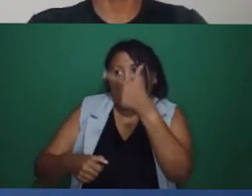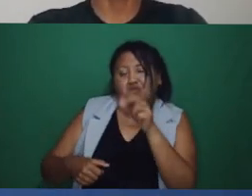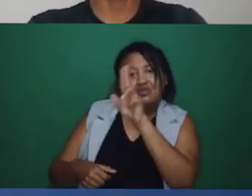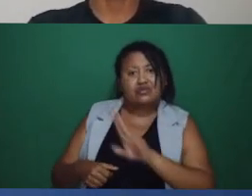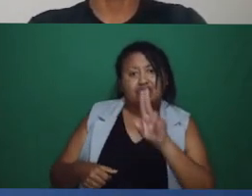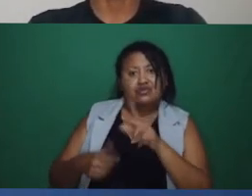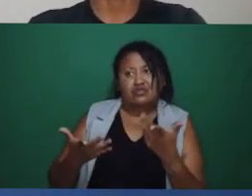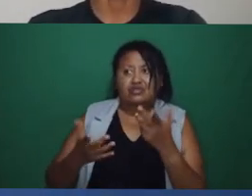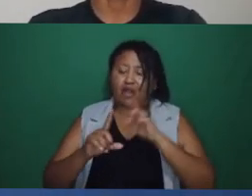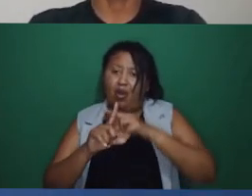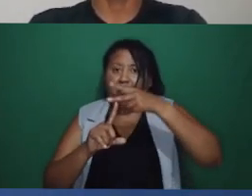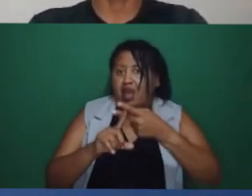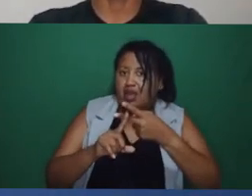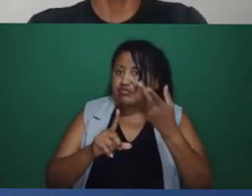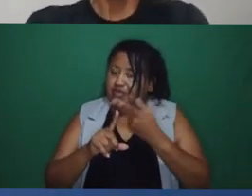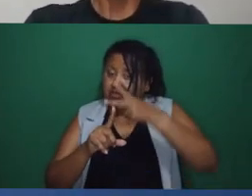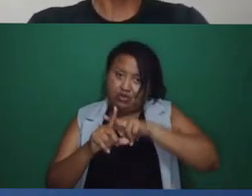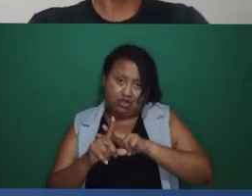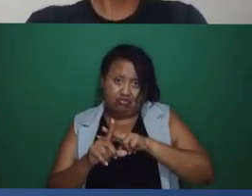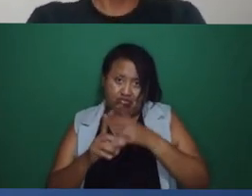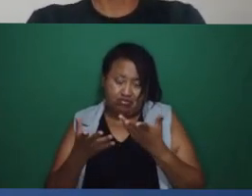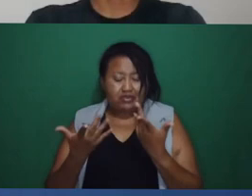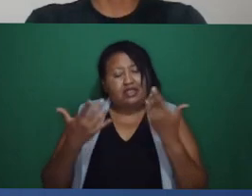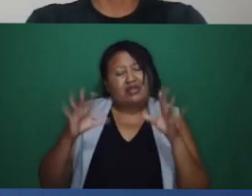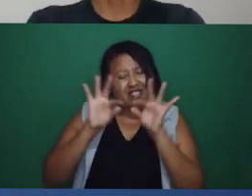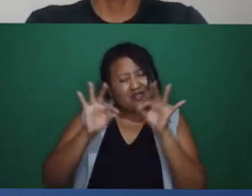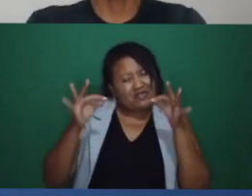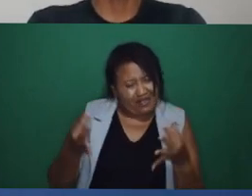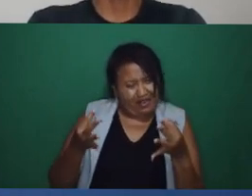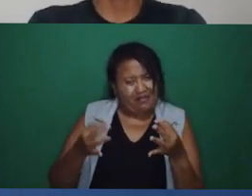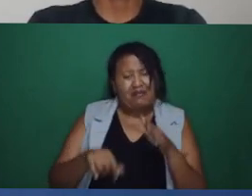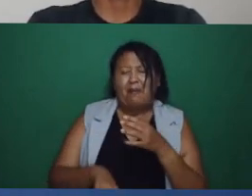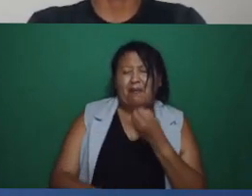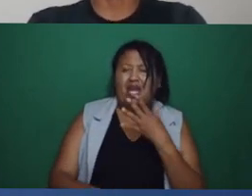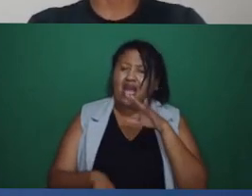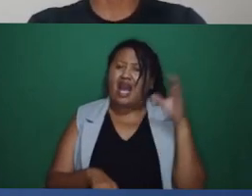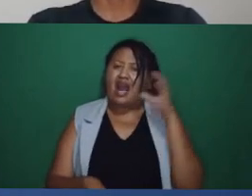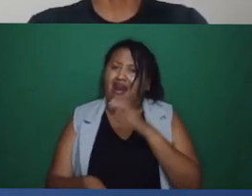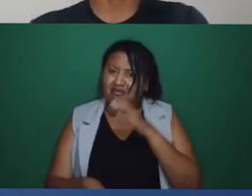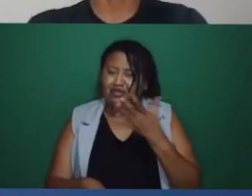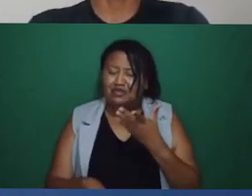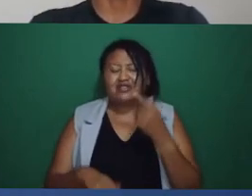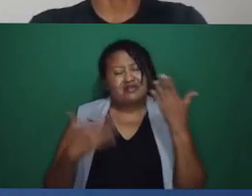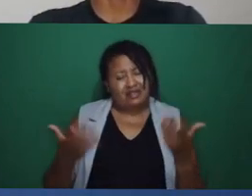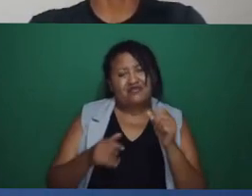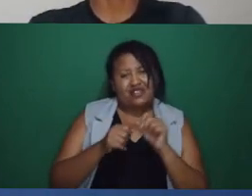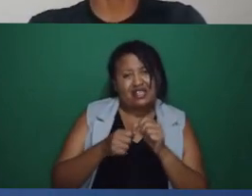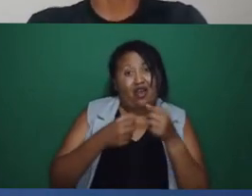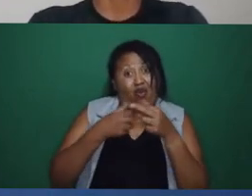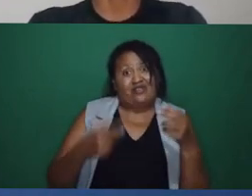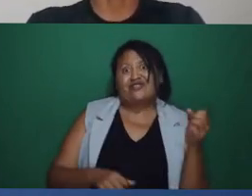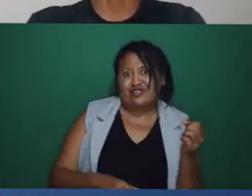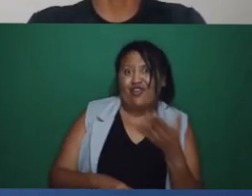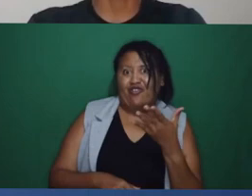fator de aumento fator de desconto para simplificar e ser bem rápido aqui para vocês e até trazer algo novo